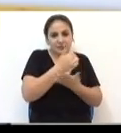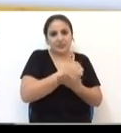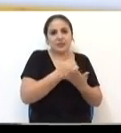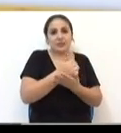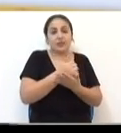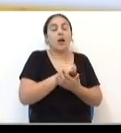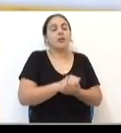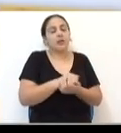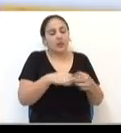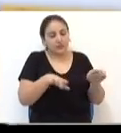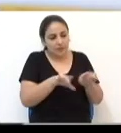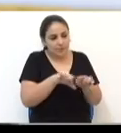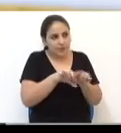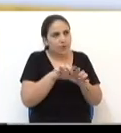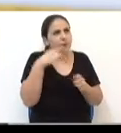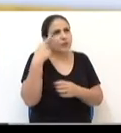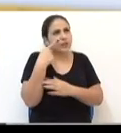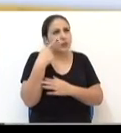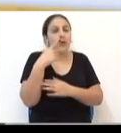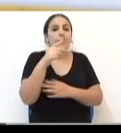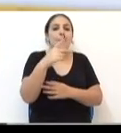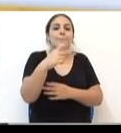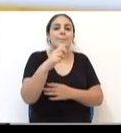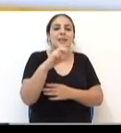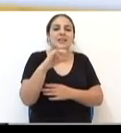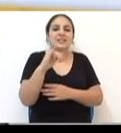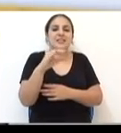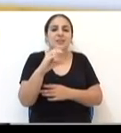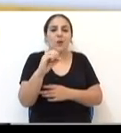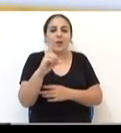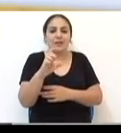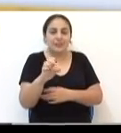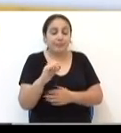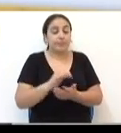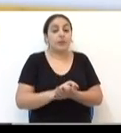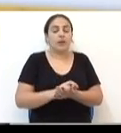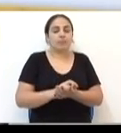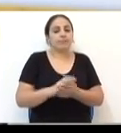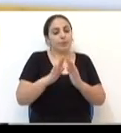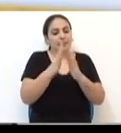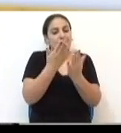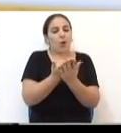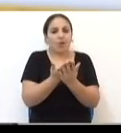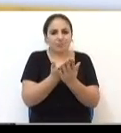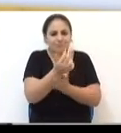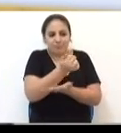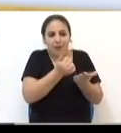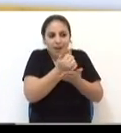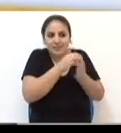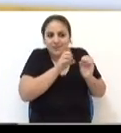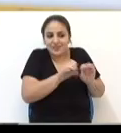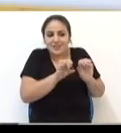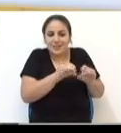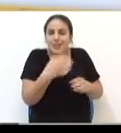base o vereador Pelicioli, é uma escola que nos dá base, porque lá a gente não tem muitas...